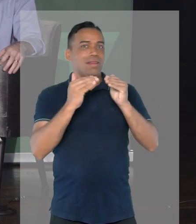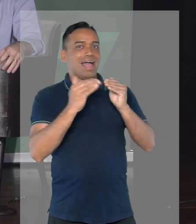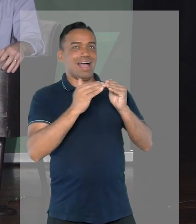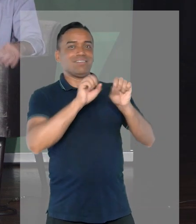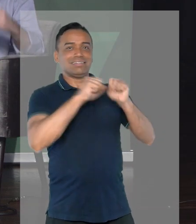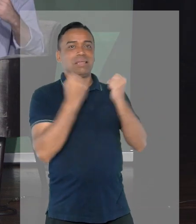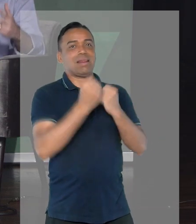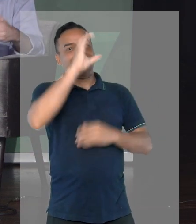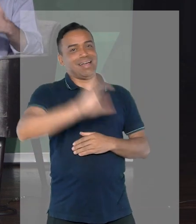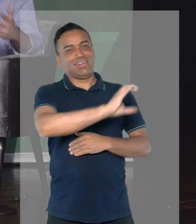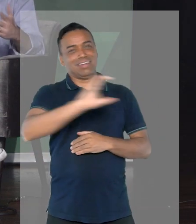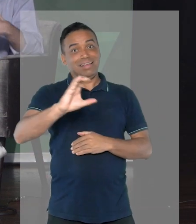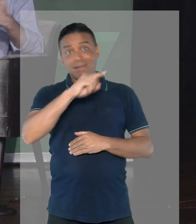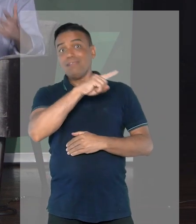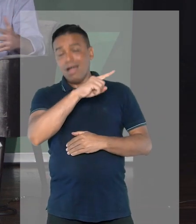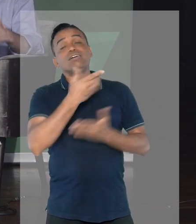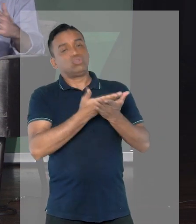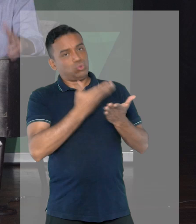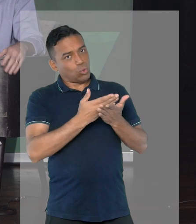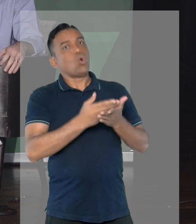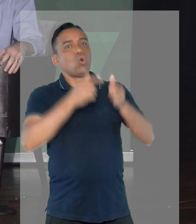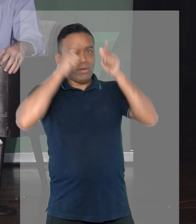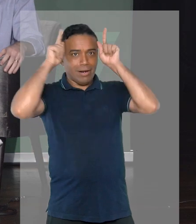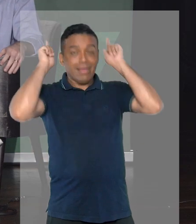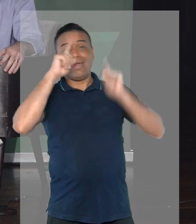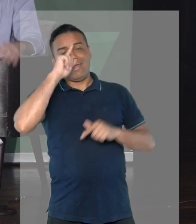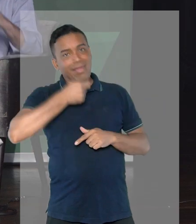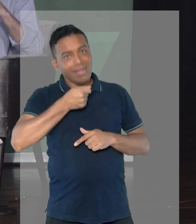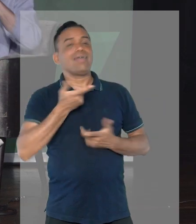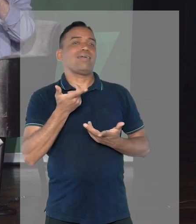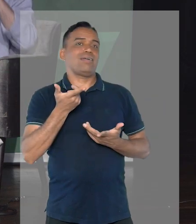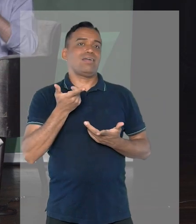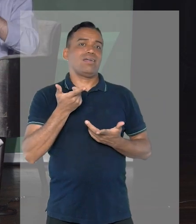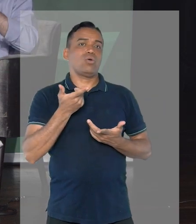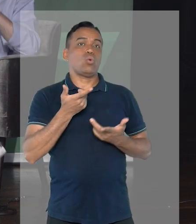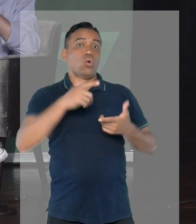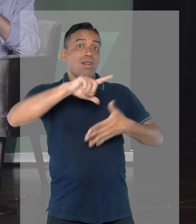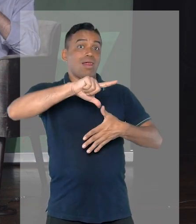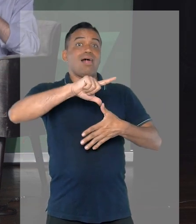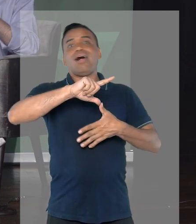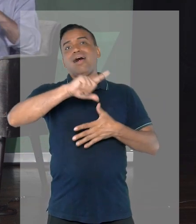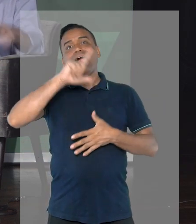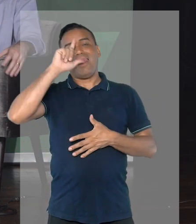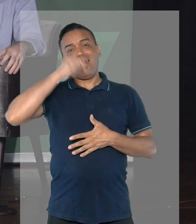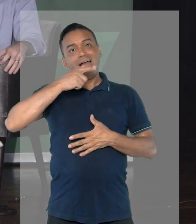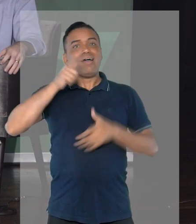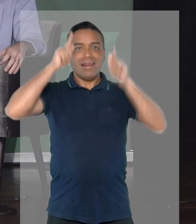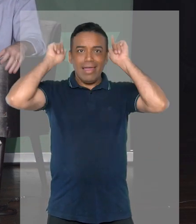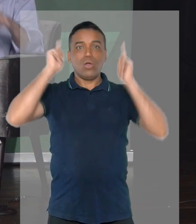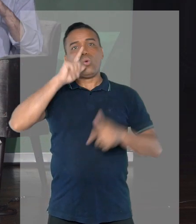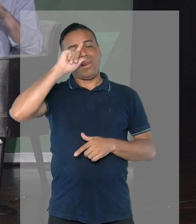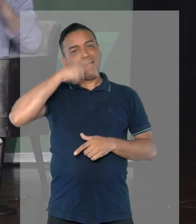beneditino. Mas no seminário ele estudou grego, latim, essas questões todas. Então, me parecia que essas estruturas eram muito recorrentes na